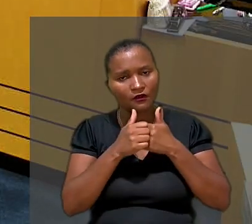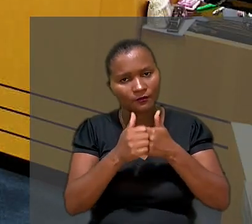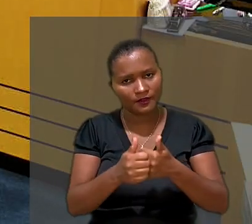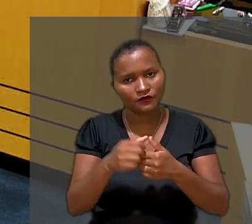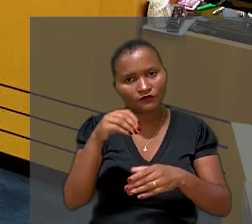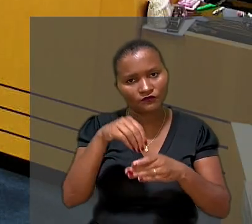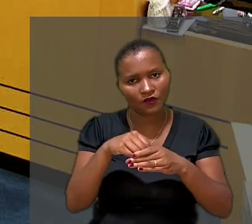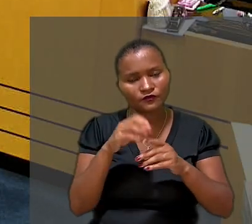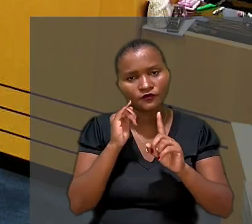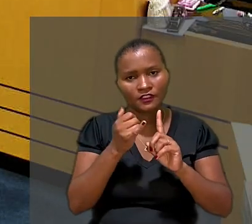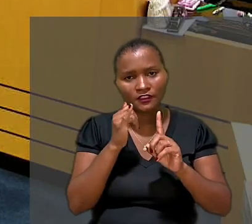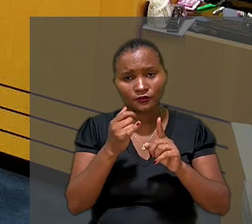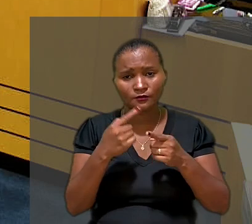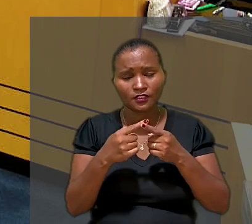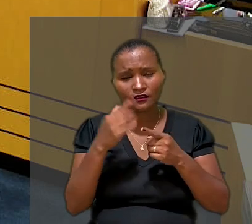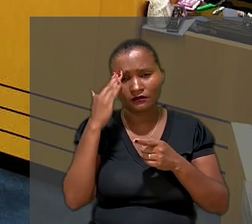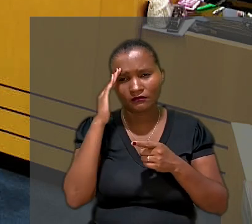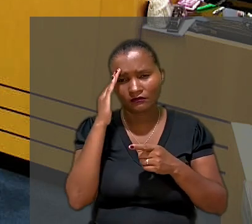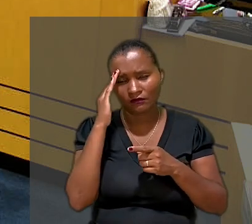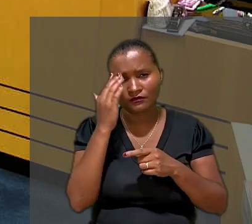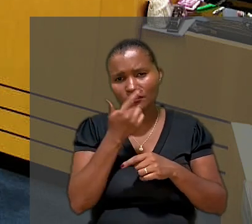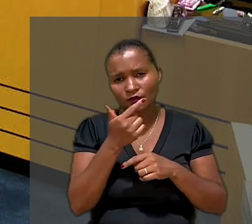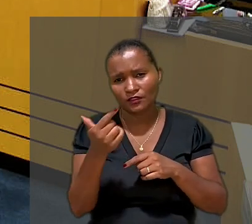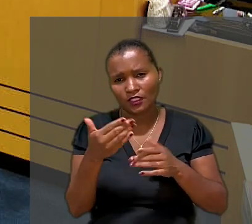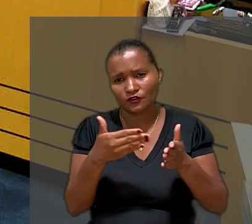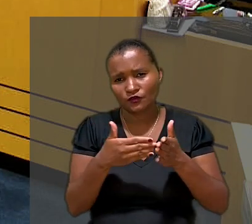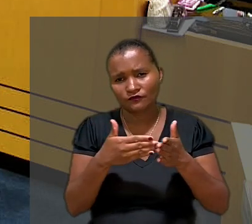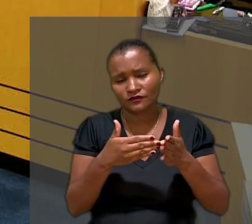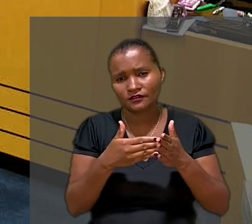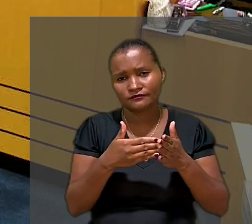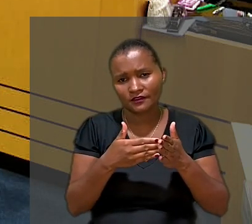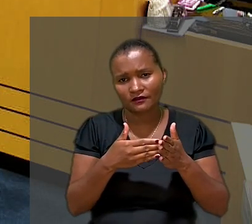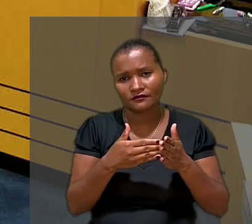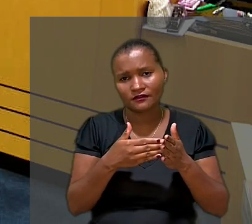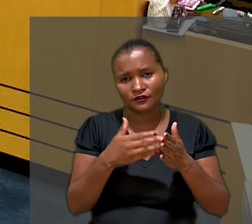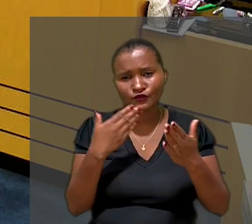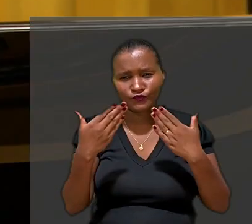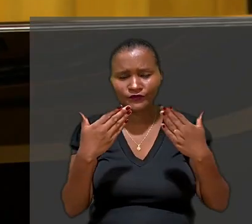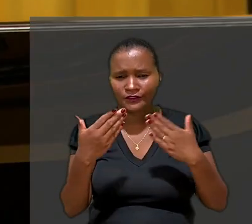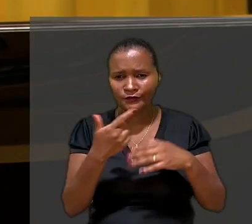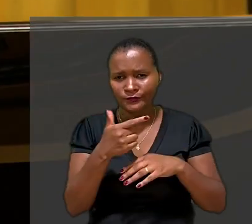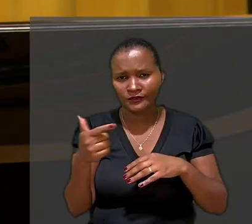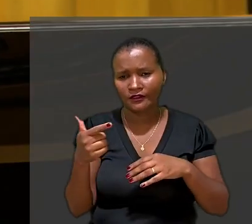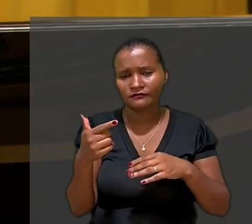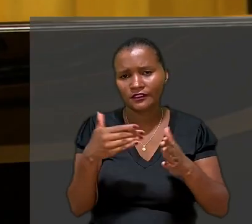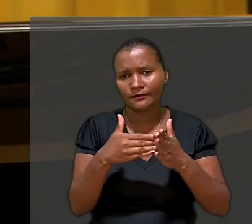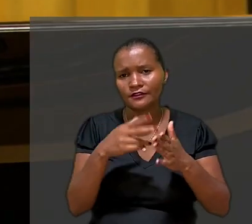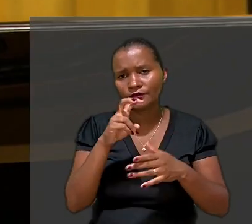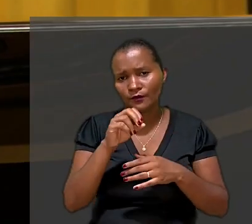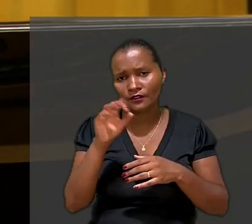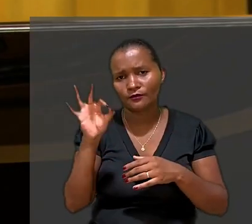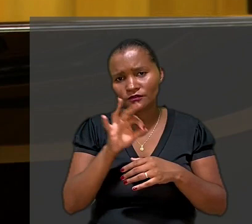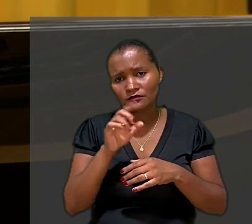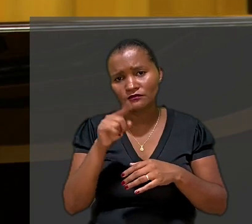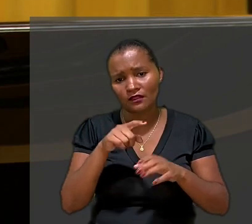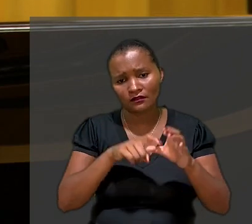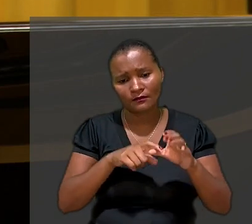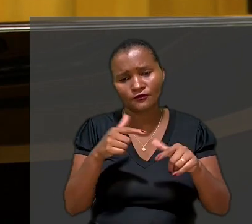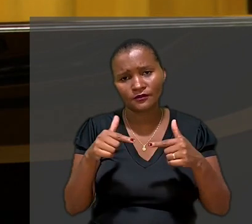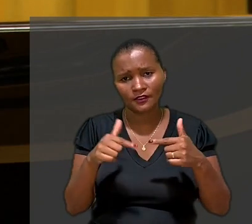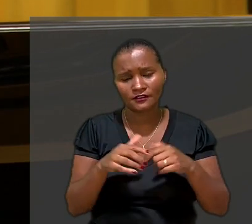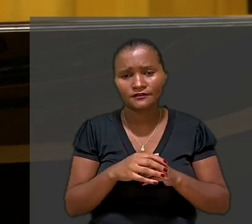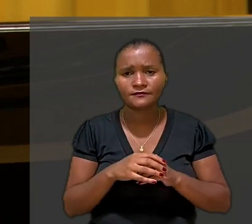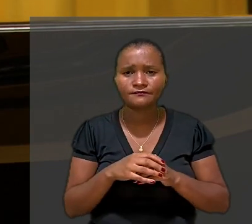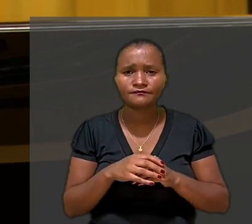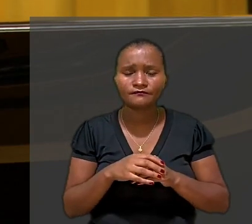acompanhou o relator, por entender não haver dúvida de que o limite de 50% se aplica aos débitos trabalhistas. Do